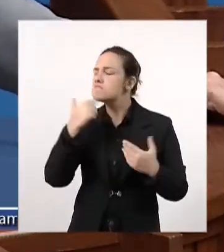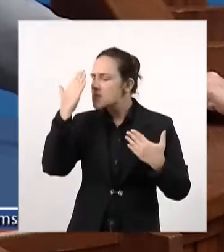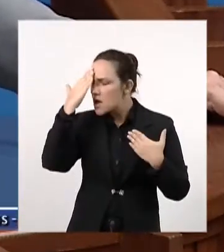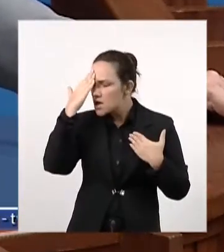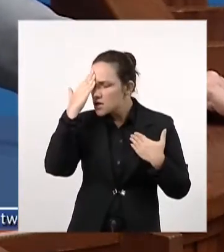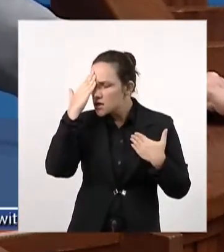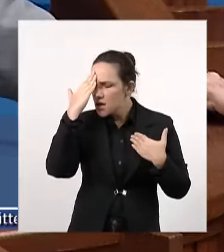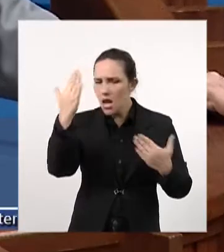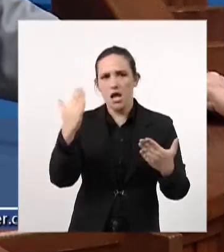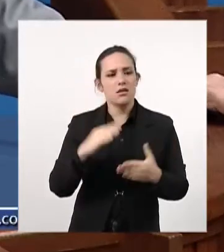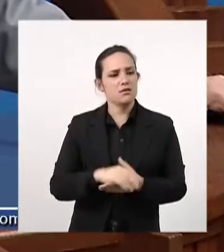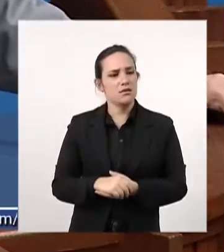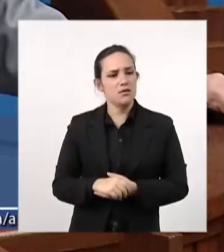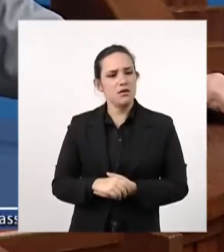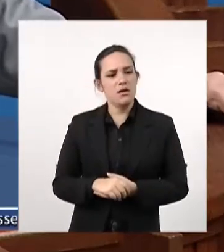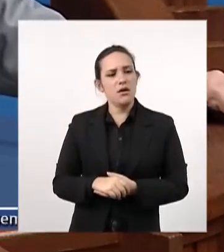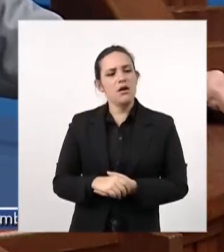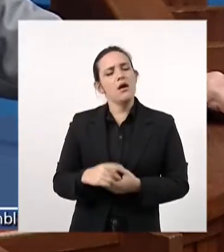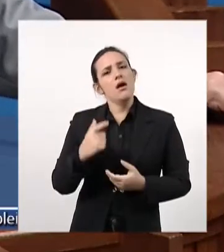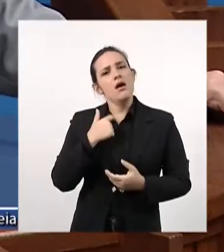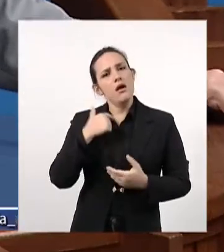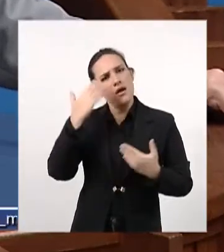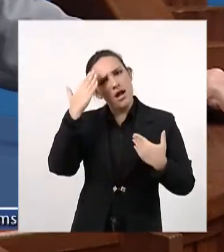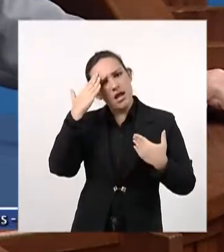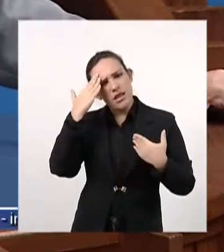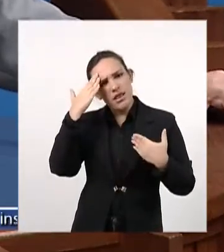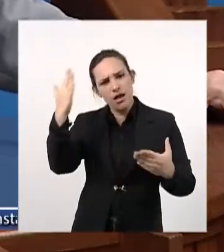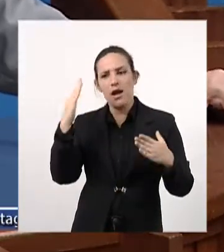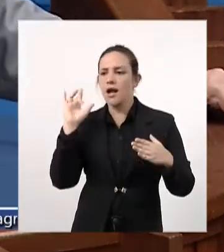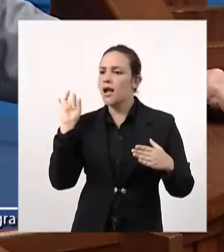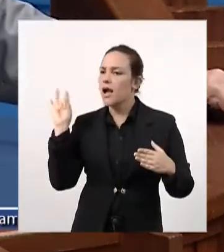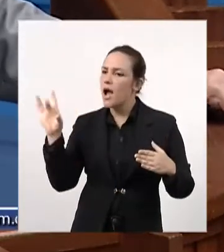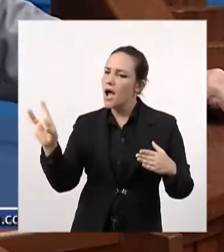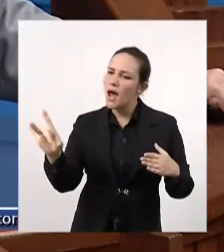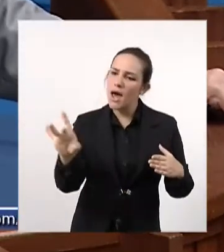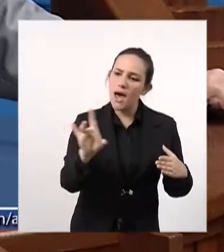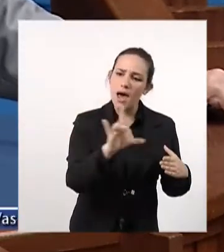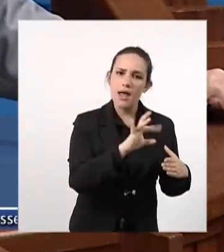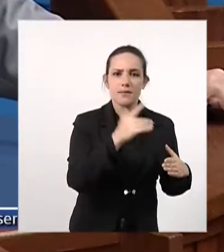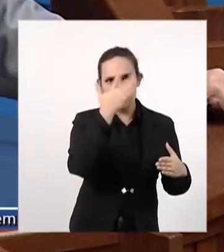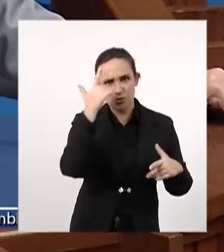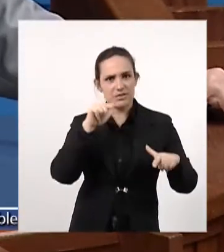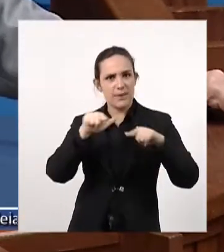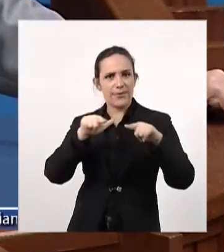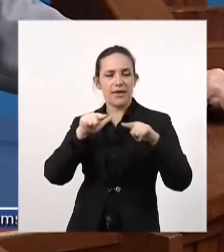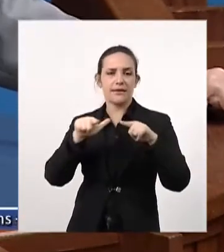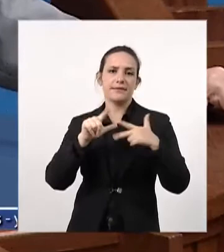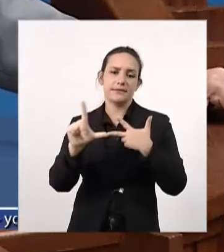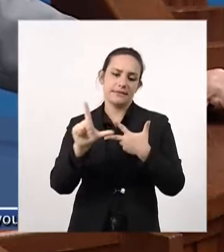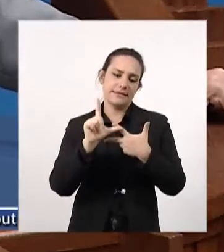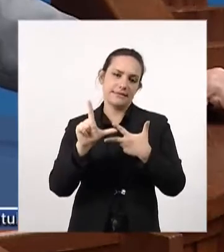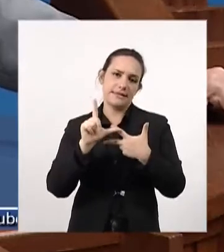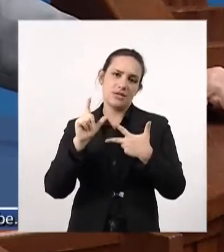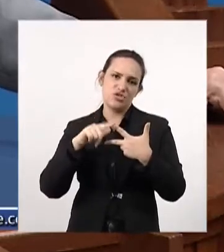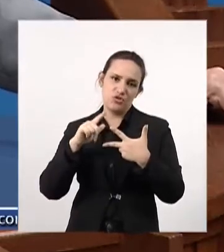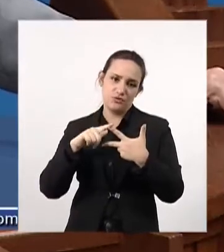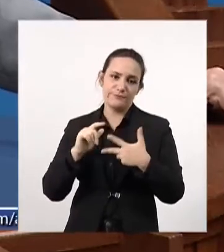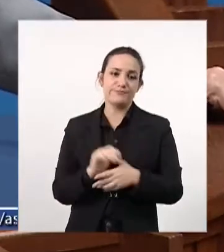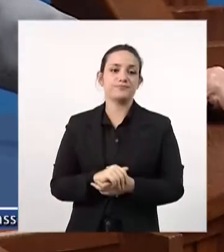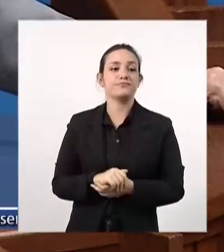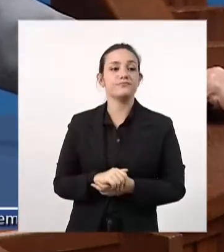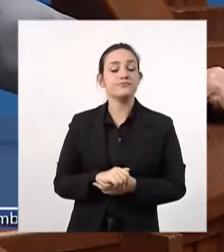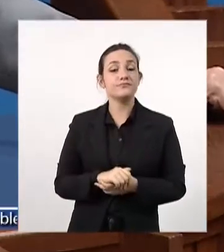agradecimento. De agradecimento aos servidores do Legislativo, aos servidores